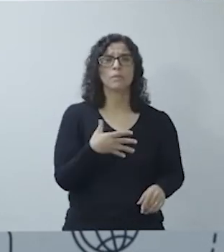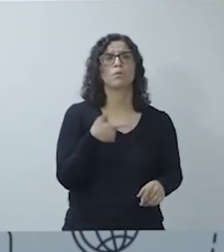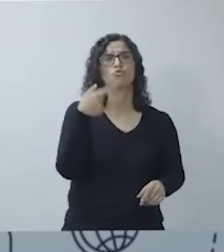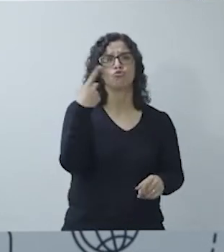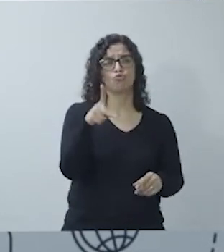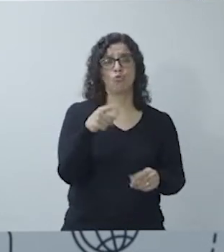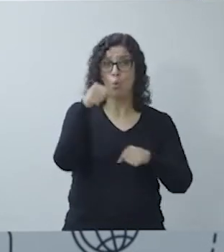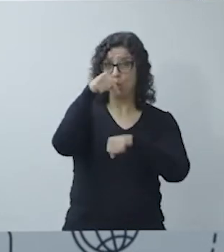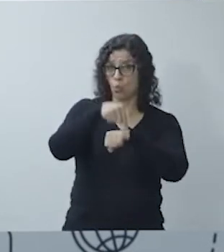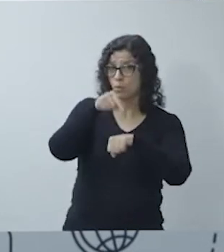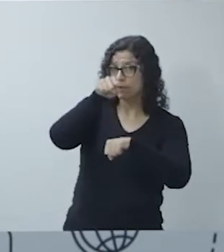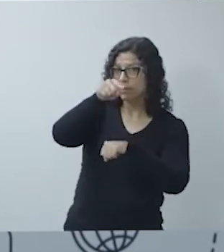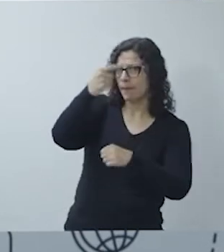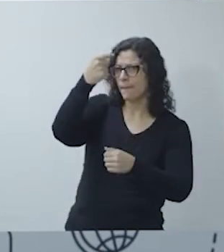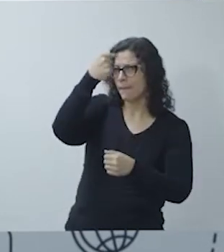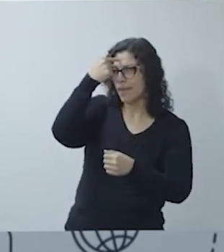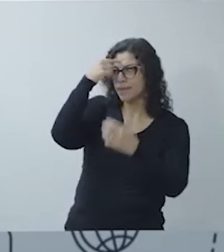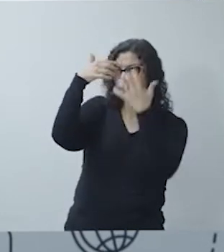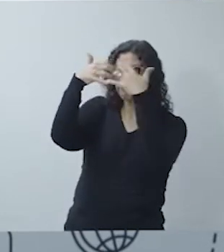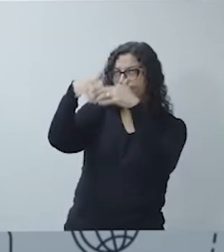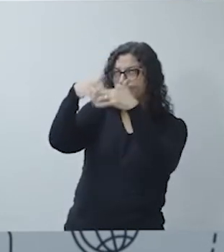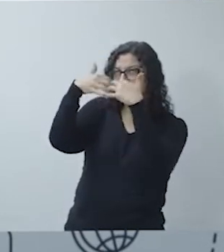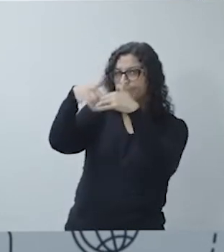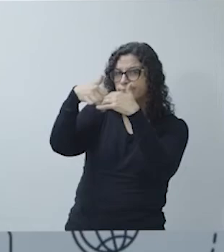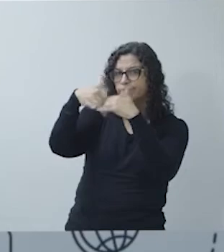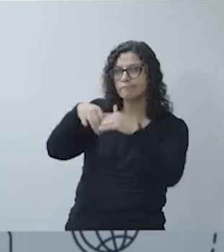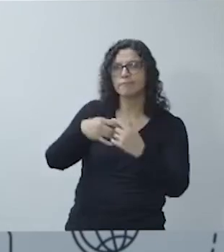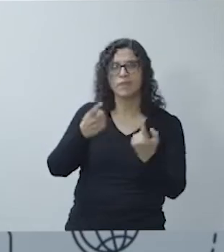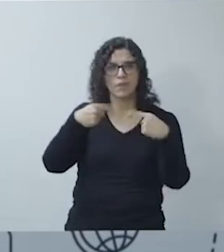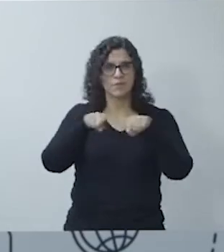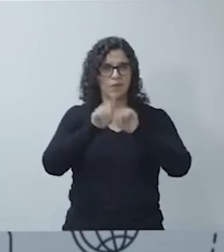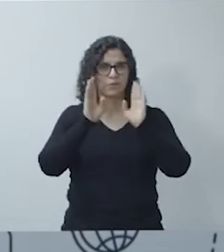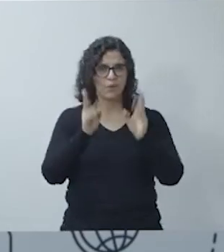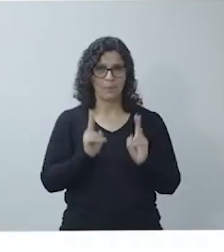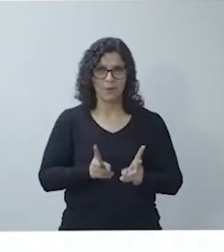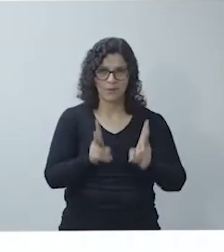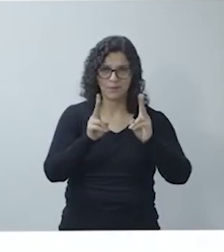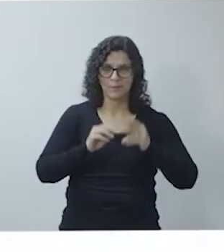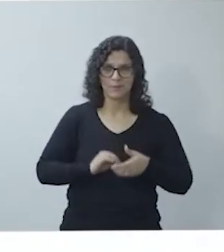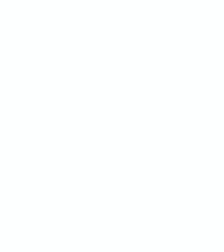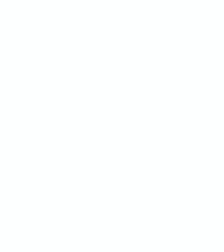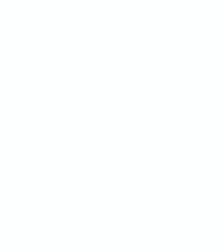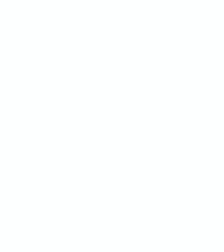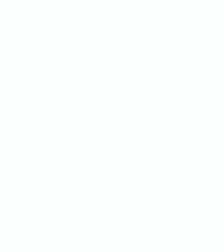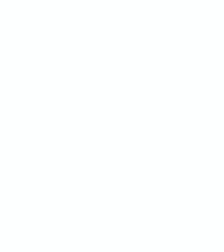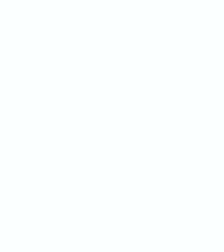atitudes? Eu vou dar um tempinho para você mergulhar nesse personagem e eu já volto para a gente continuar.